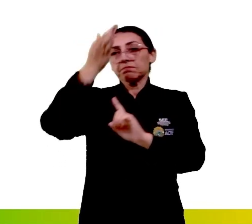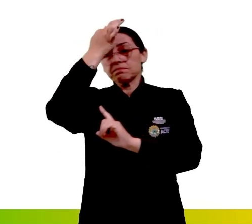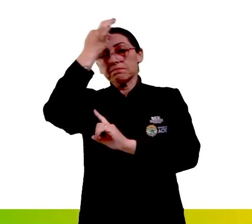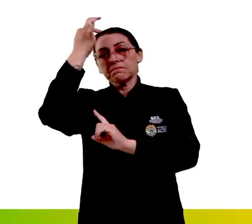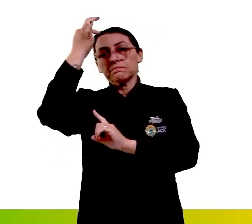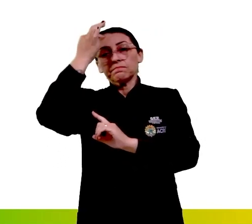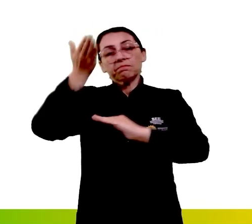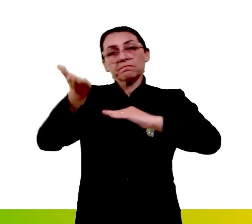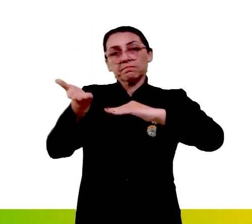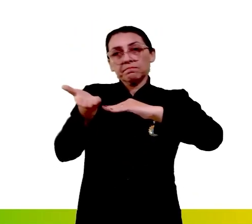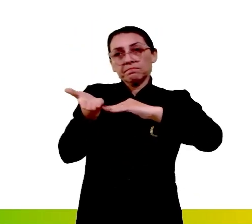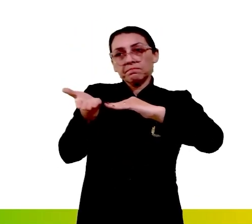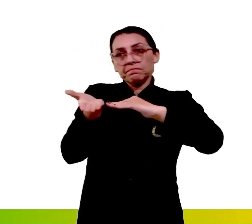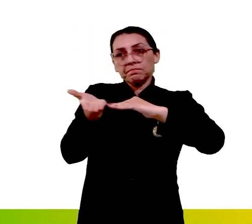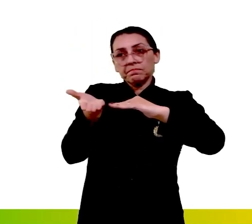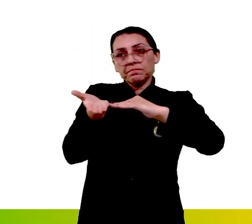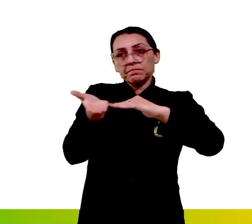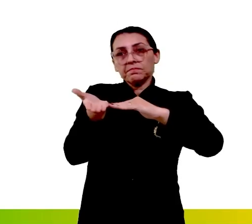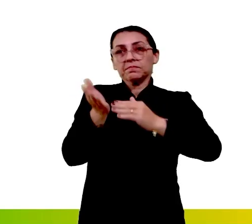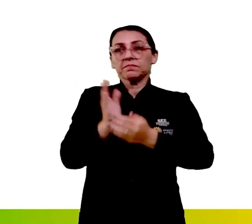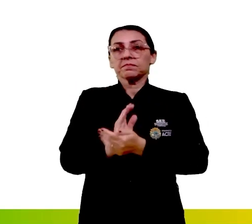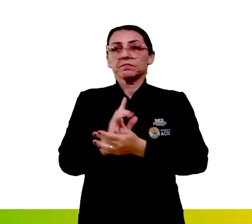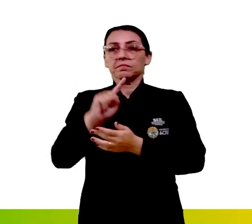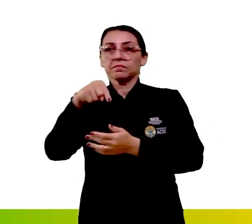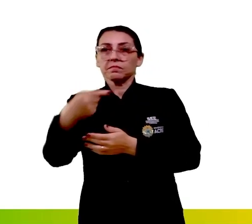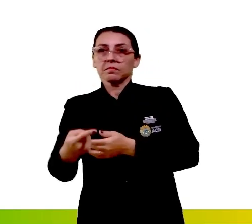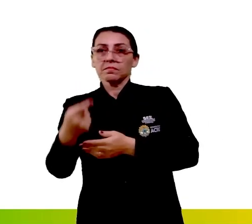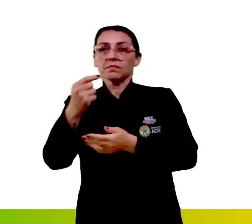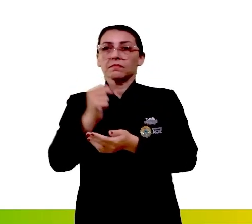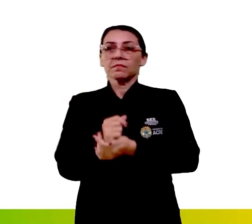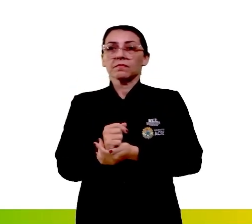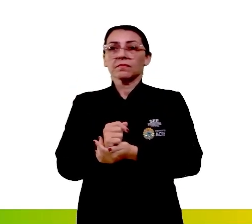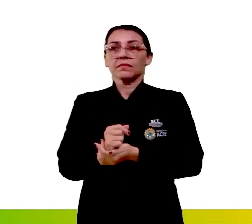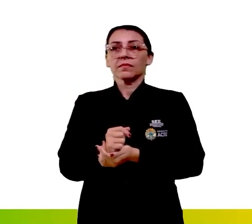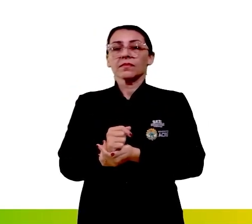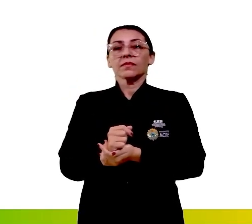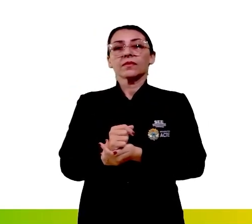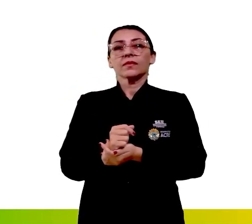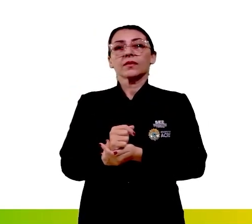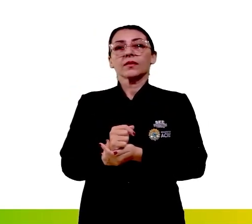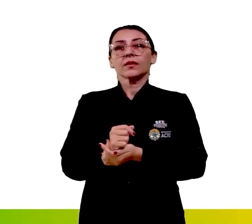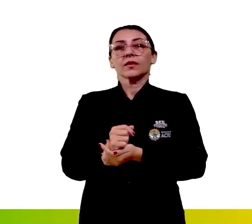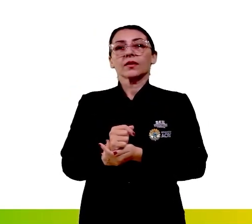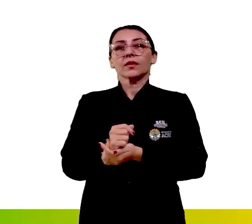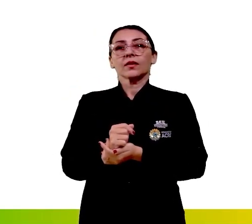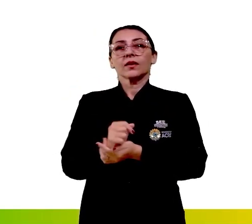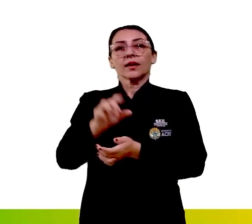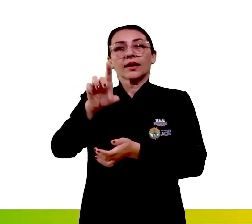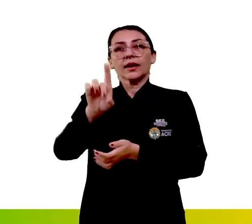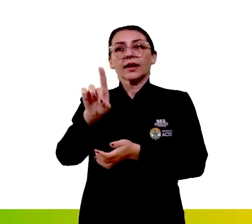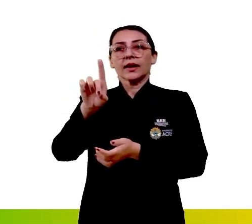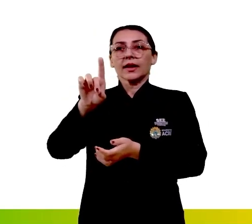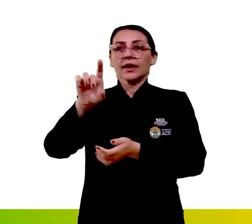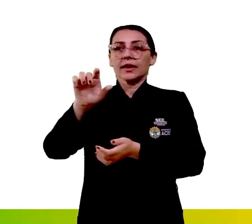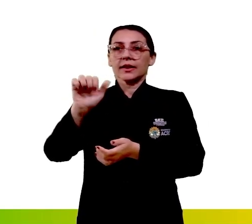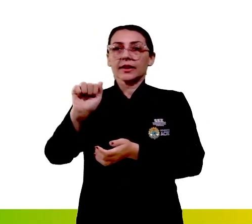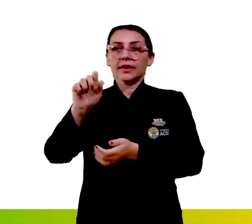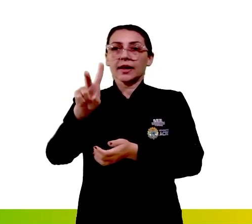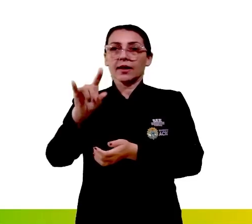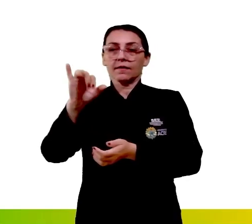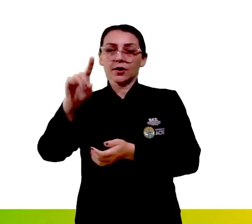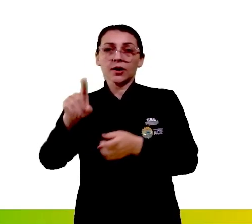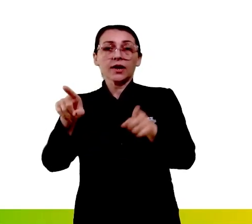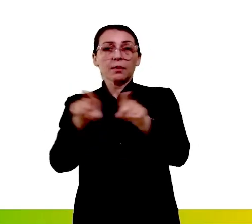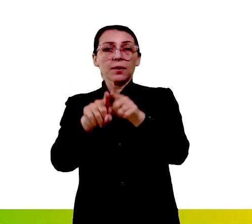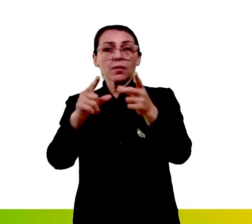filosofia contemporânea. Em seguida, temos a figura de David Hume, que ele, assim como o John Locke, ele